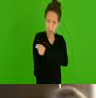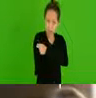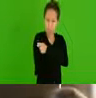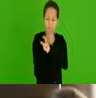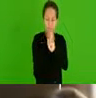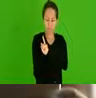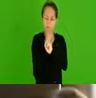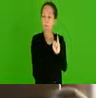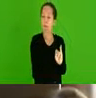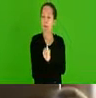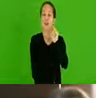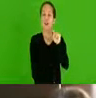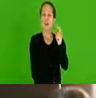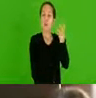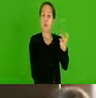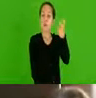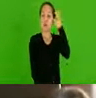cultura letrada